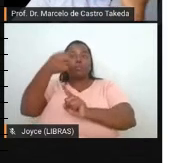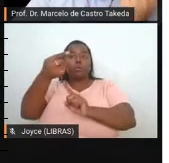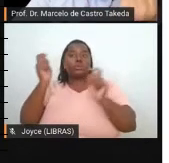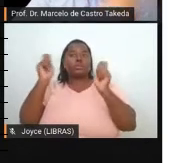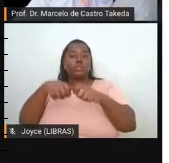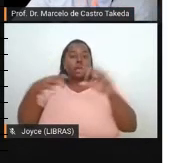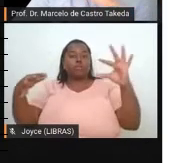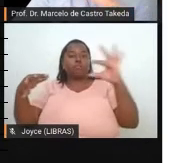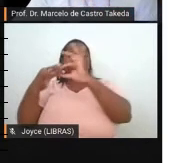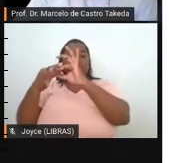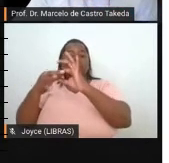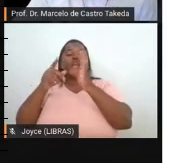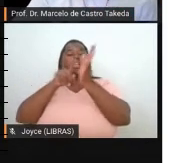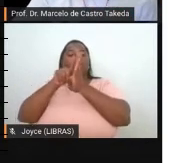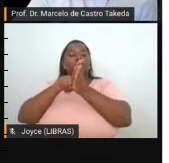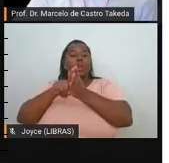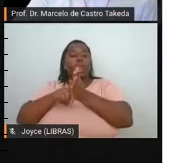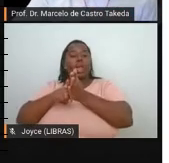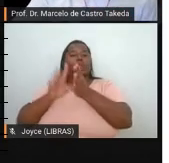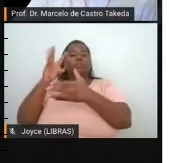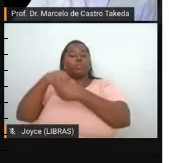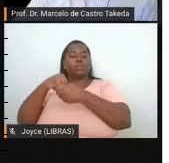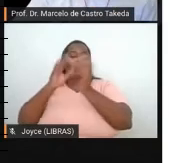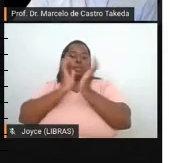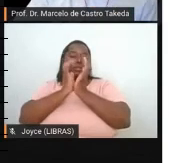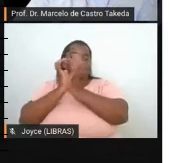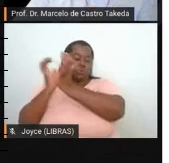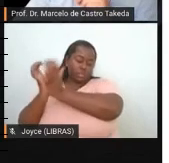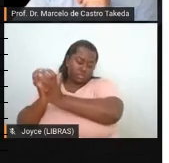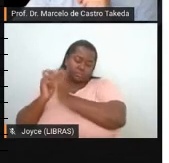o questionário a essas categorias.